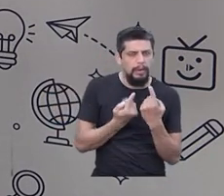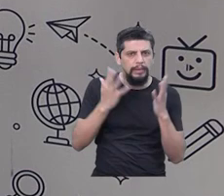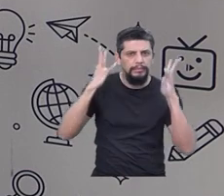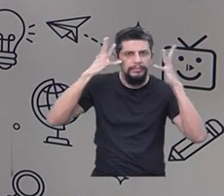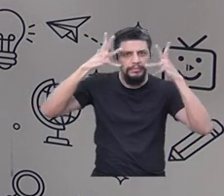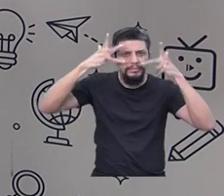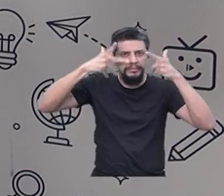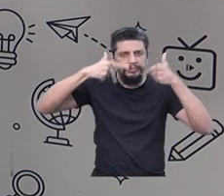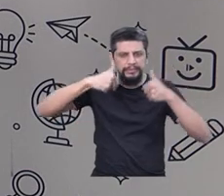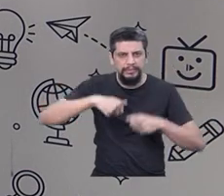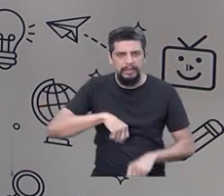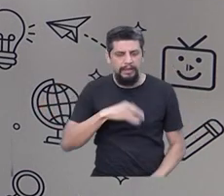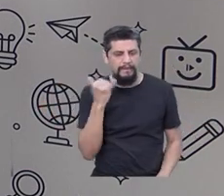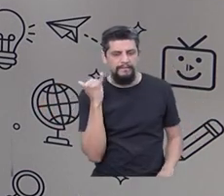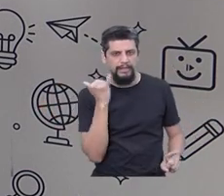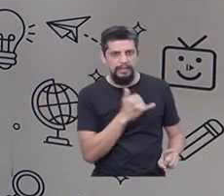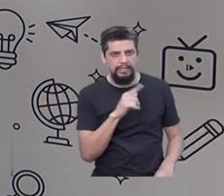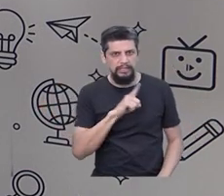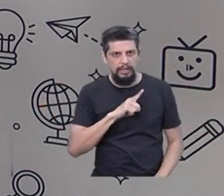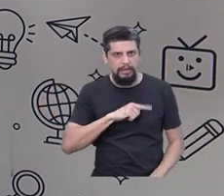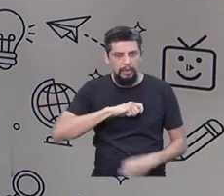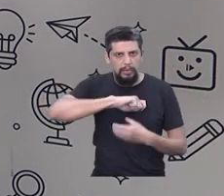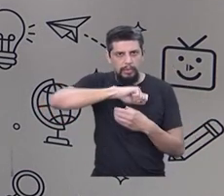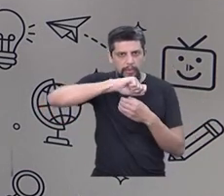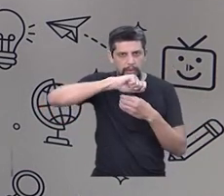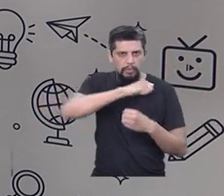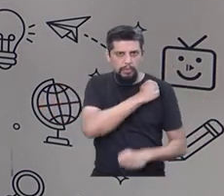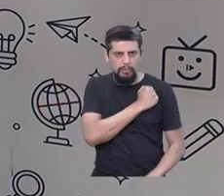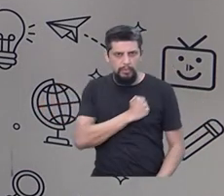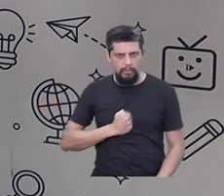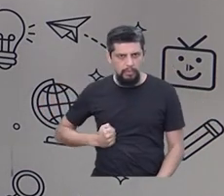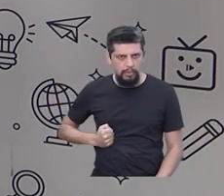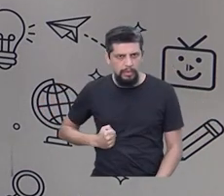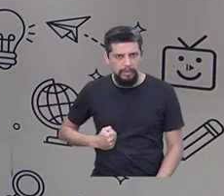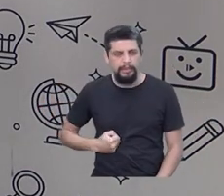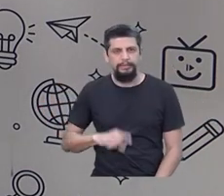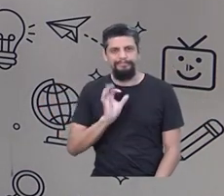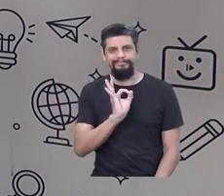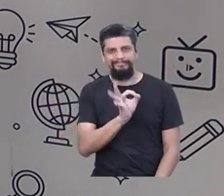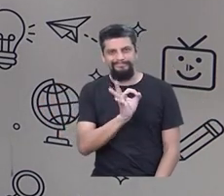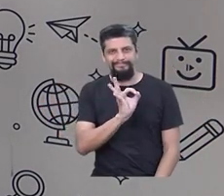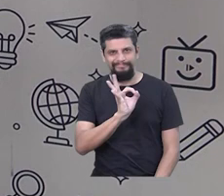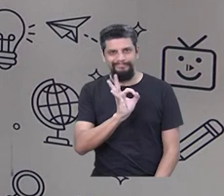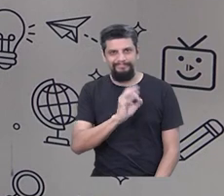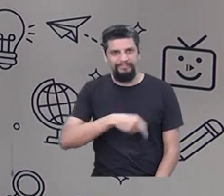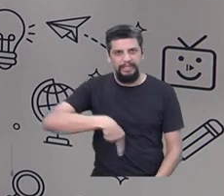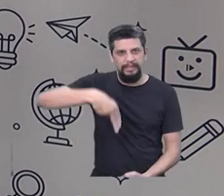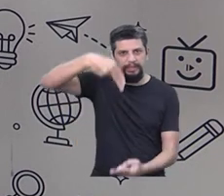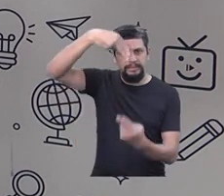é o animal que a toupeira disse que tinha um cocô legal? A cabra.